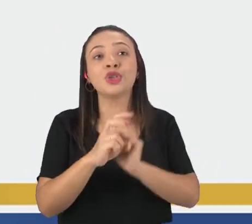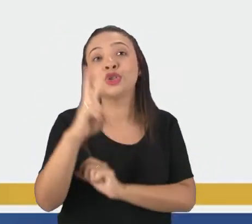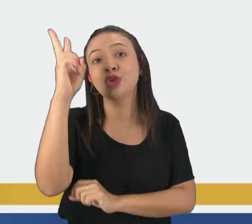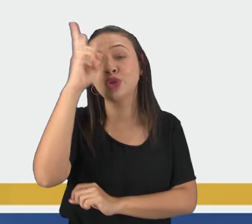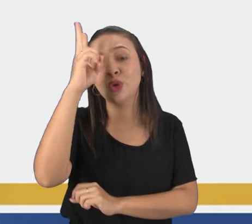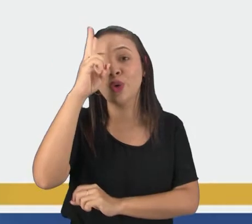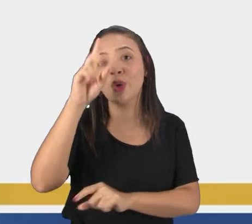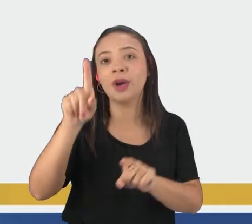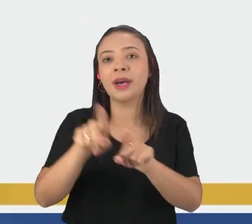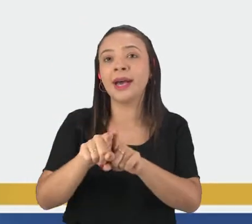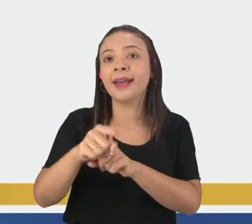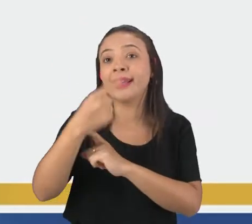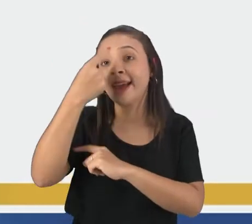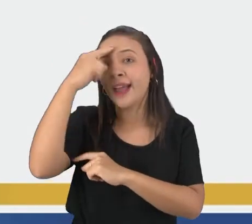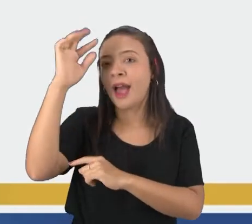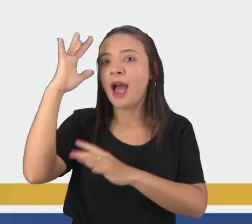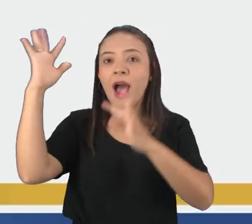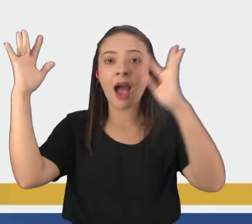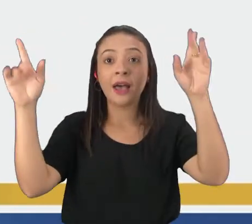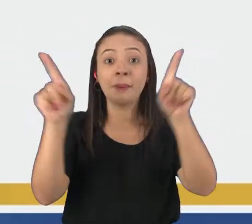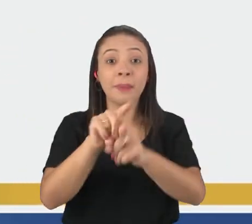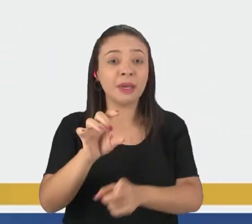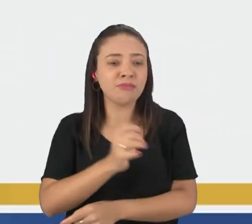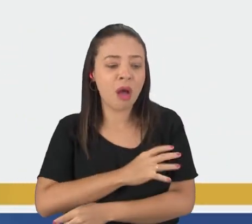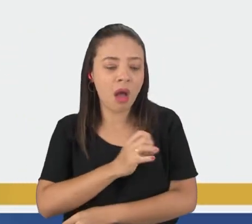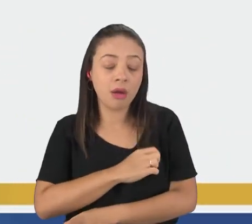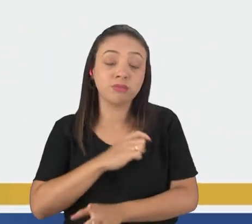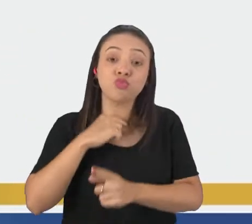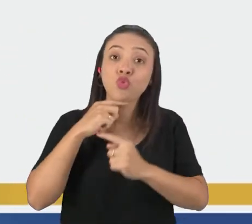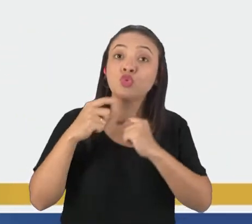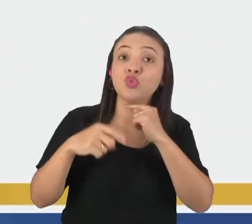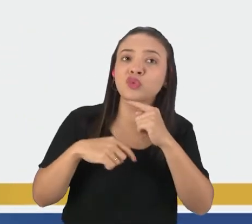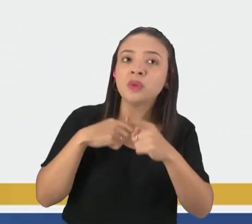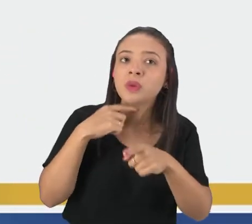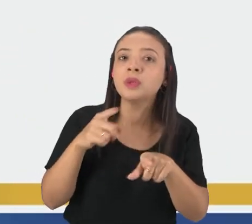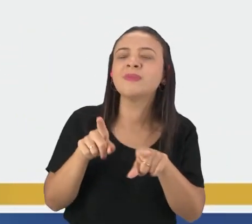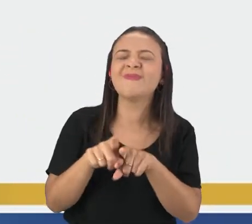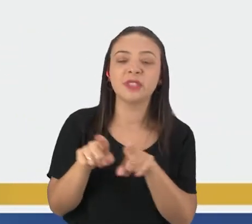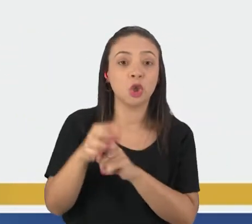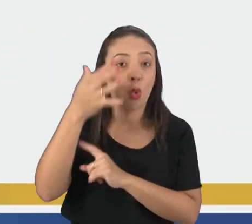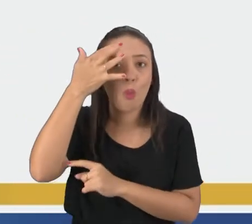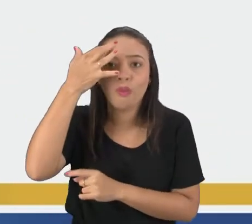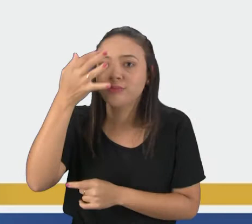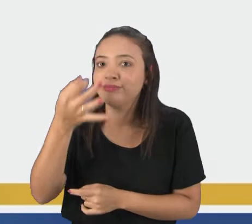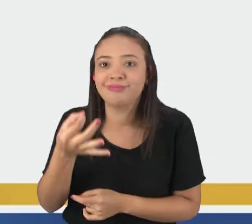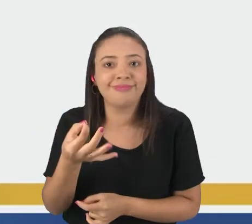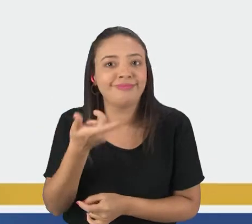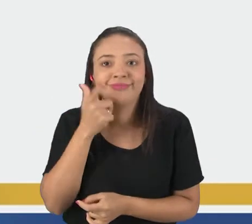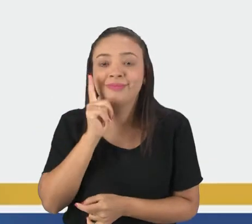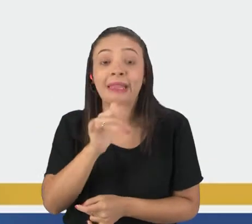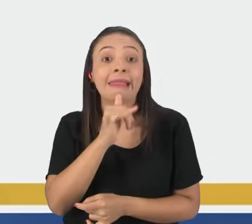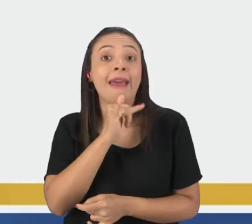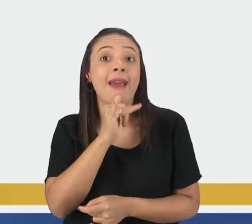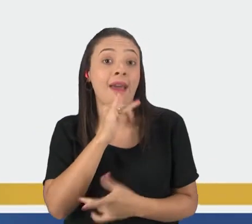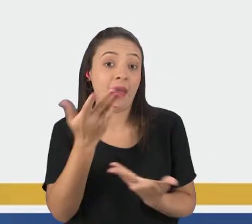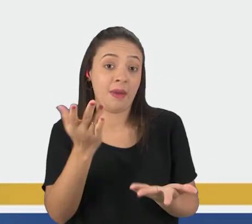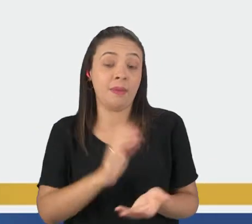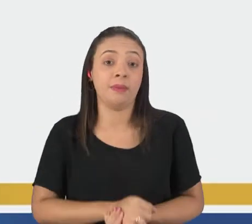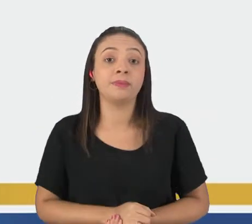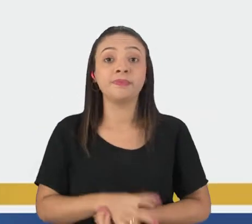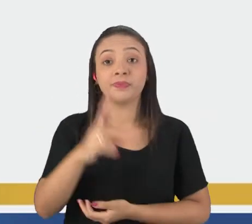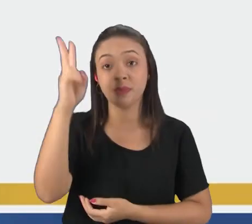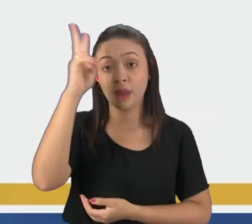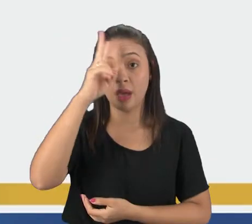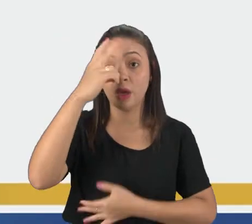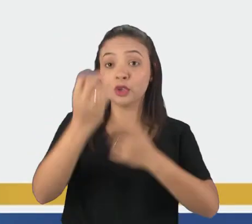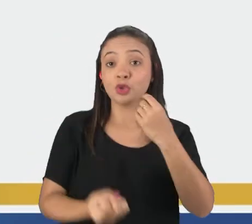expressam-se fantasias, medos, dúvidas e incompreensões. Por exemplo, né, essa história